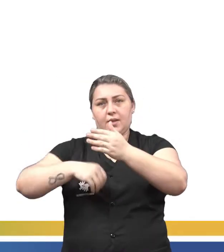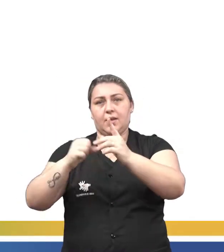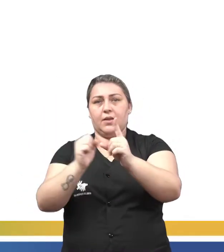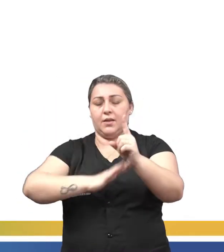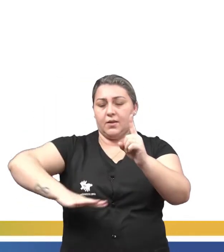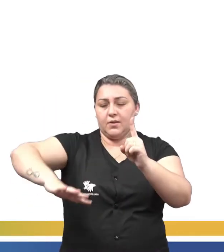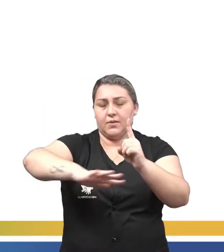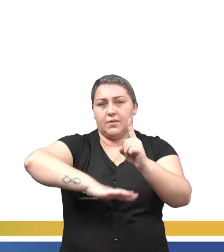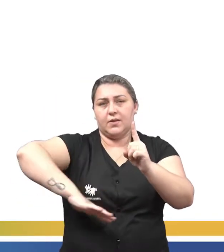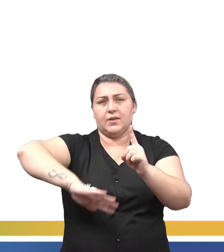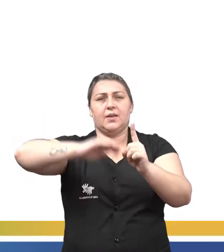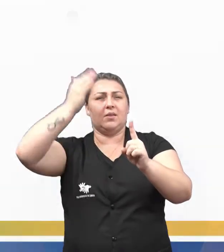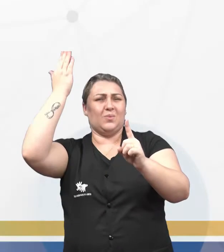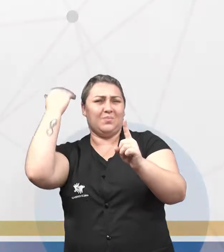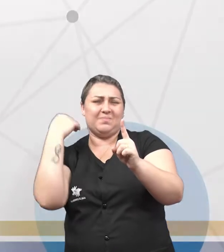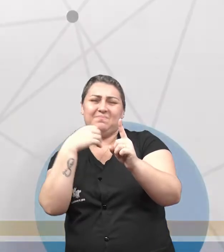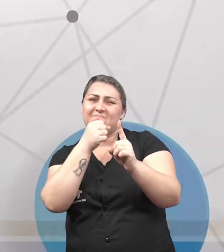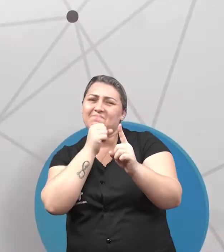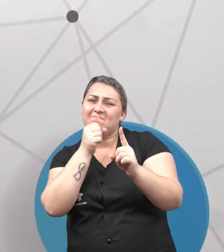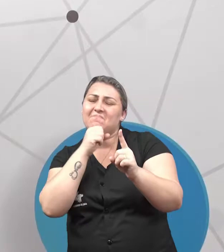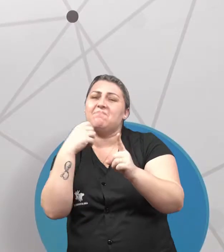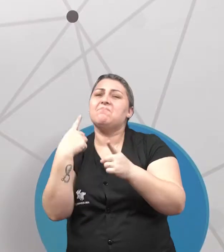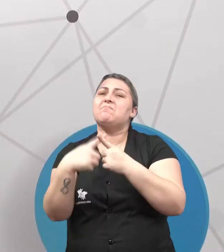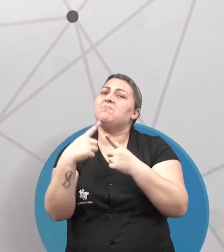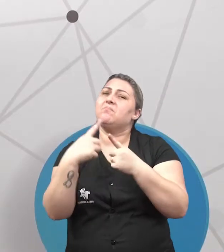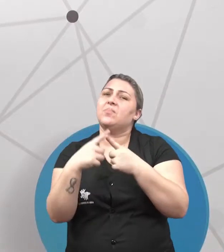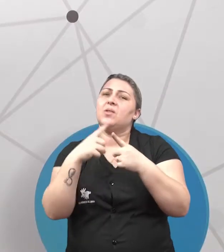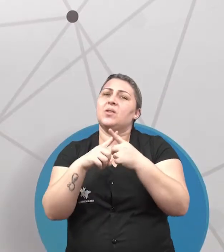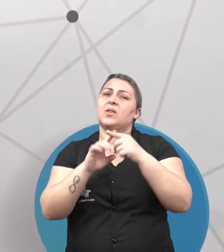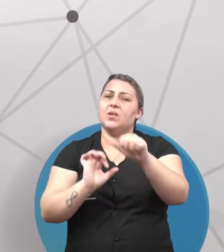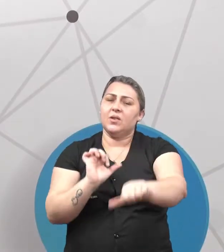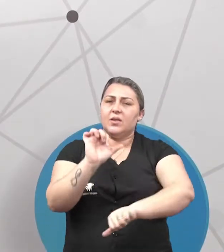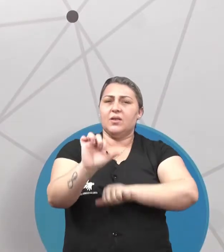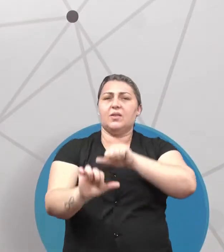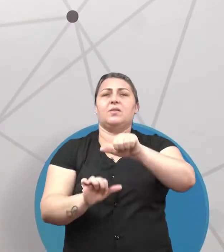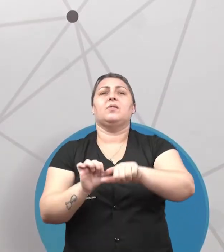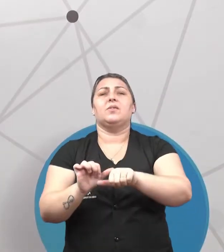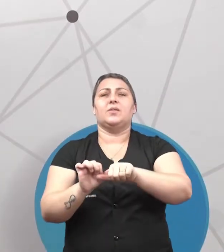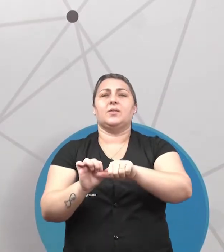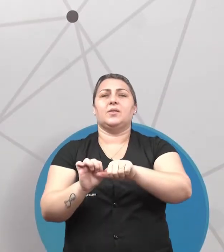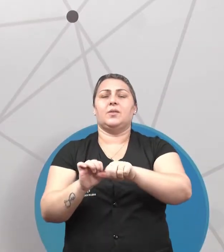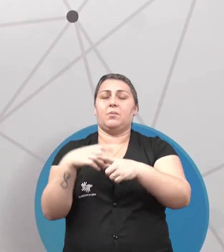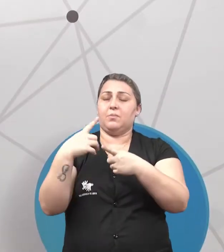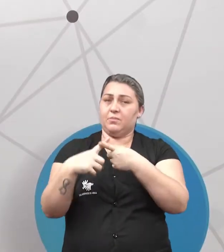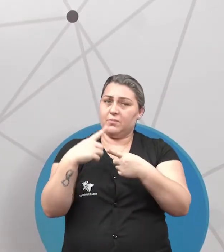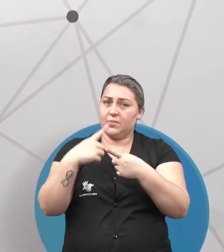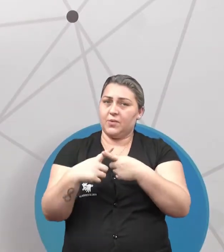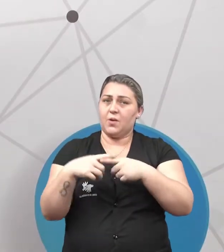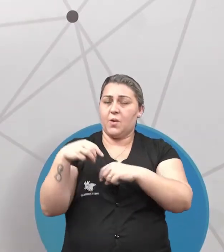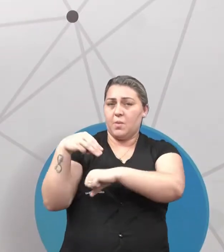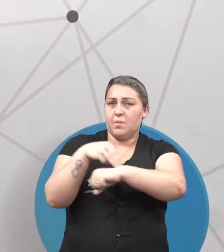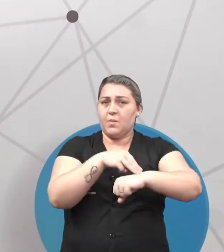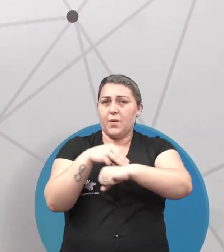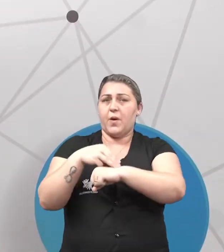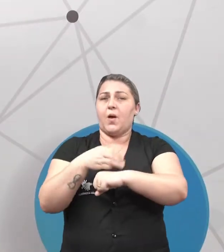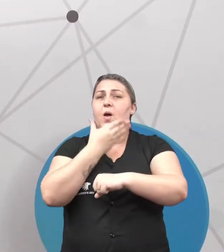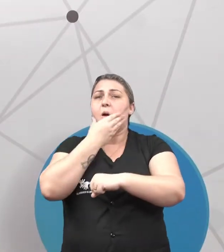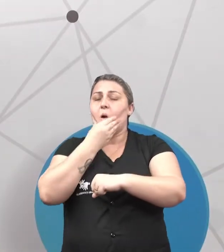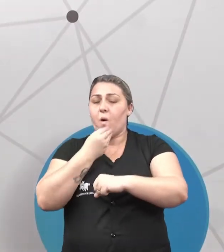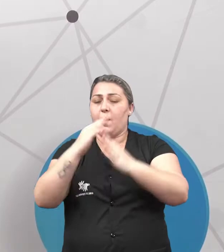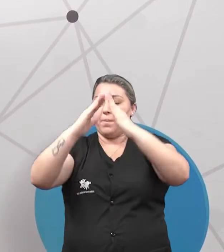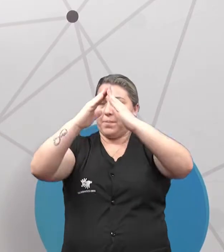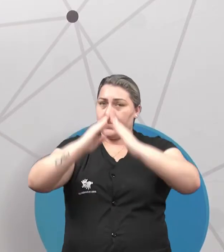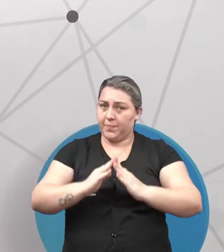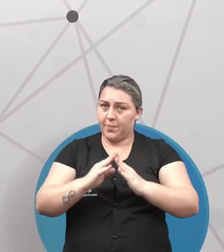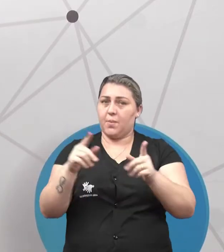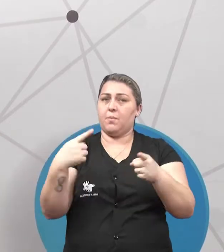antigas. Mas por que é uma revolução? Porque a gente tem essa revolução neolítica. A partir do momento que o homem se fixa na terra por conta